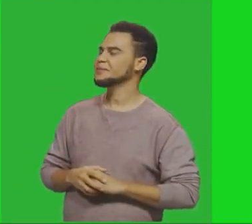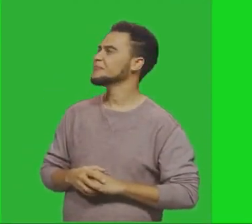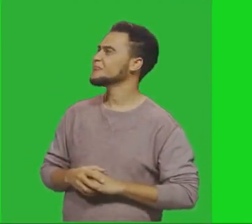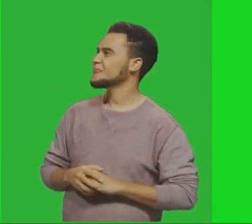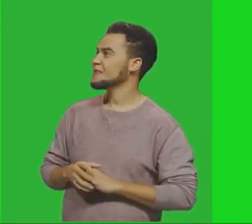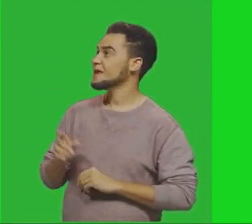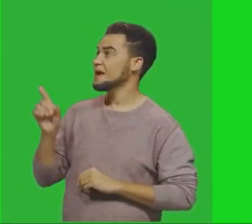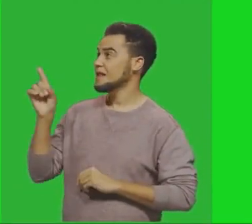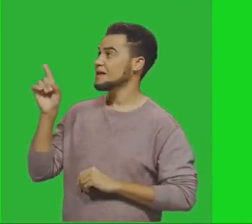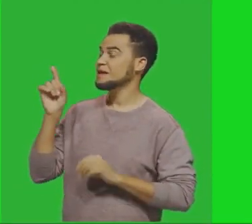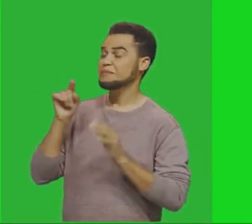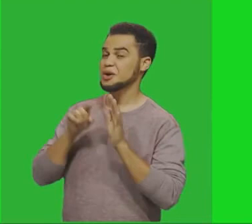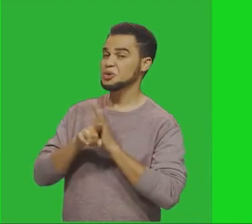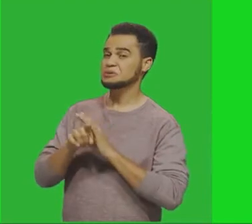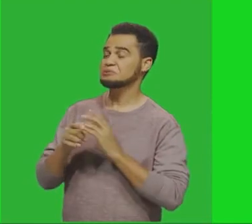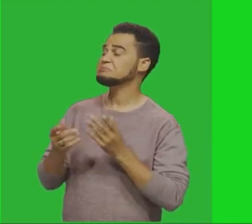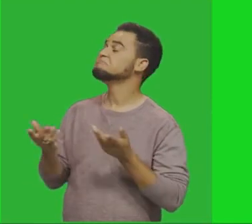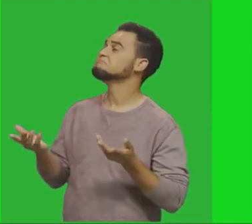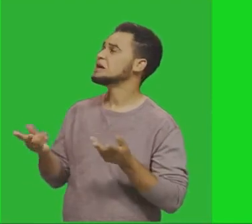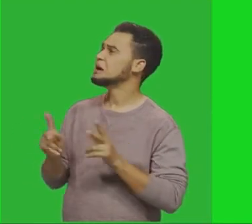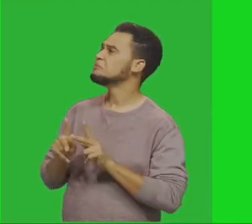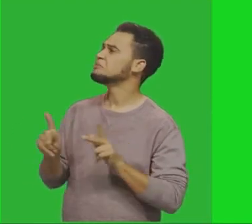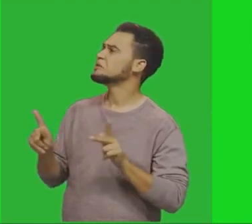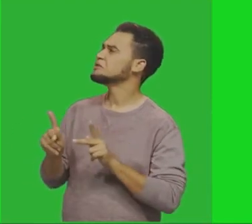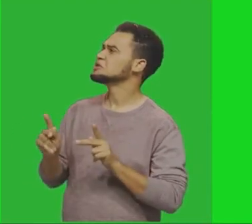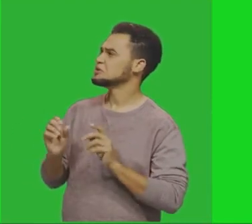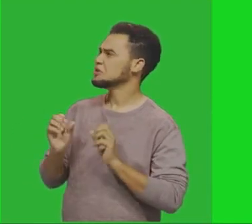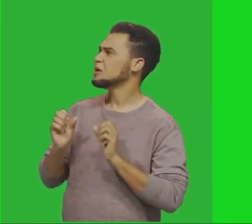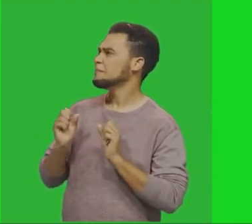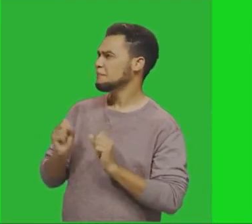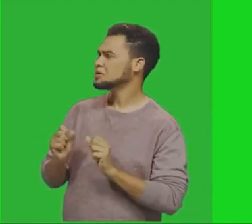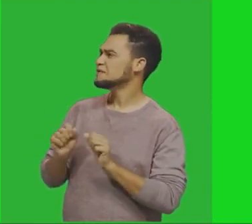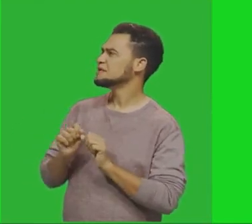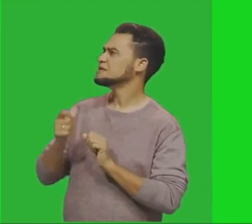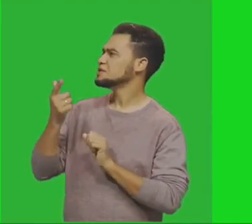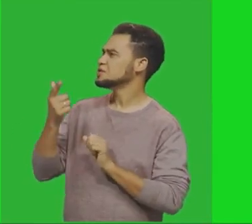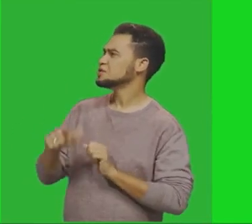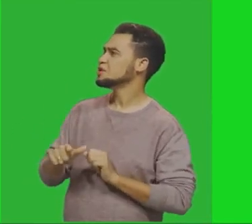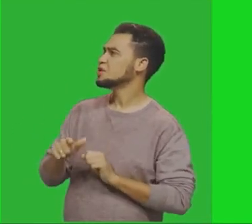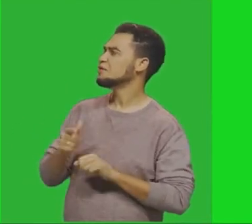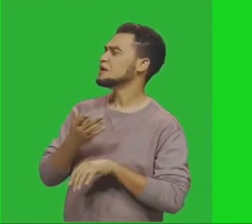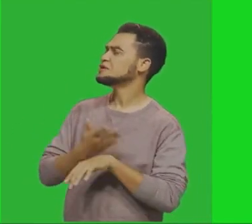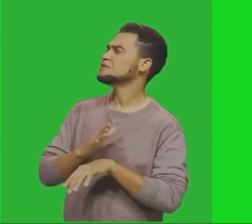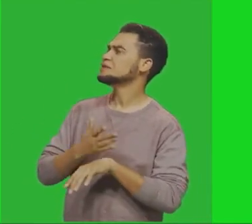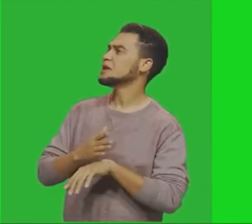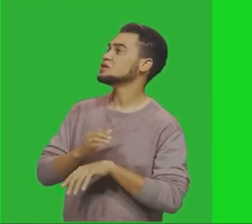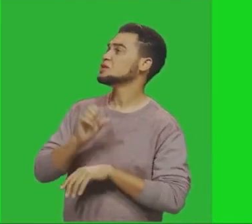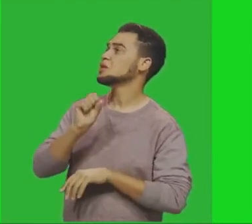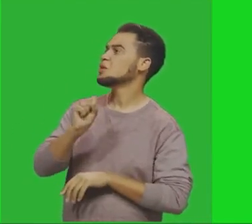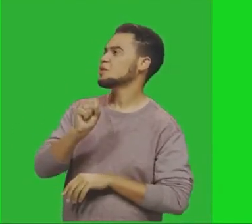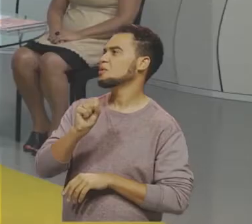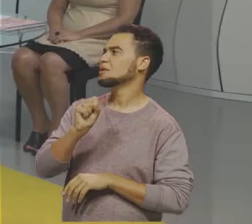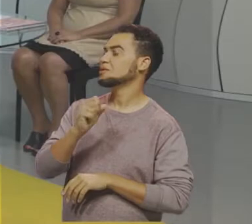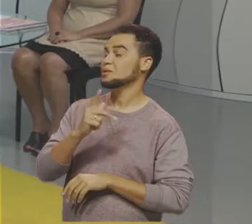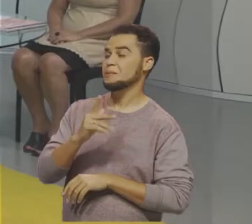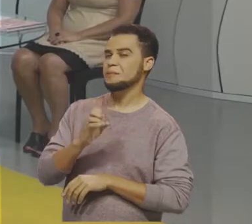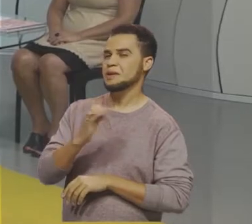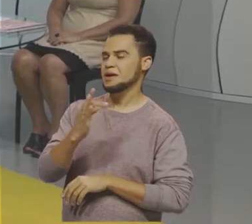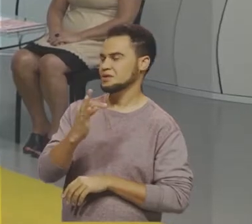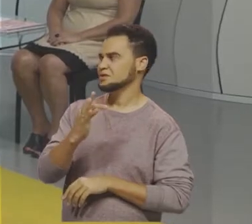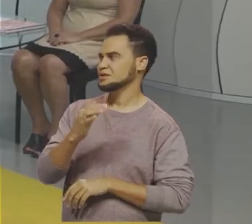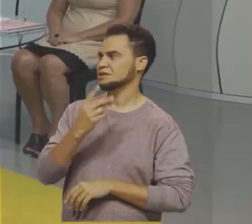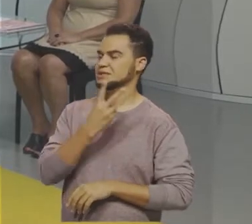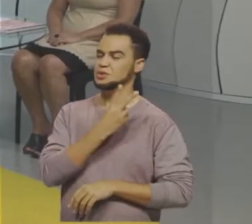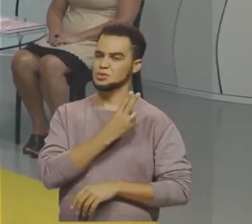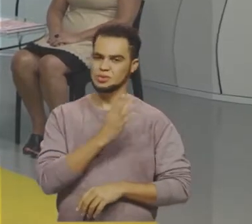faz a seguinte pergunta. Professor, pode fazer novamente a atividade 8 do PET do segundo ano? Podemos.